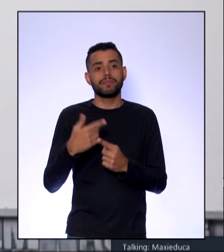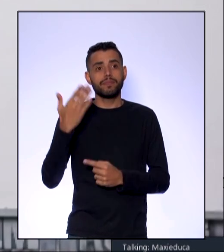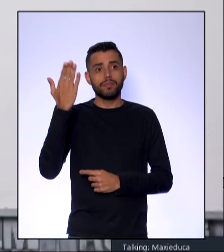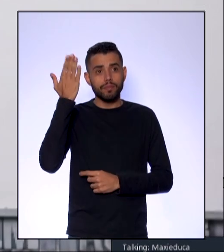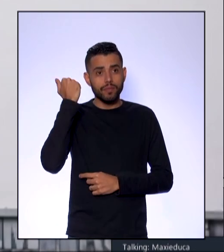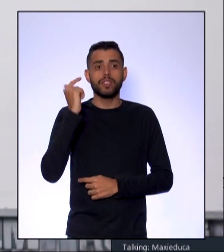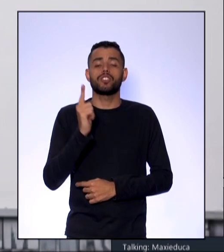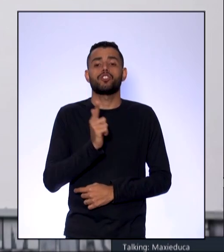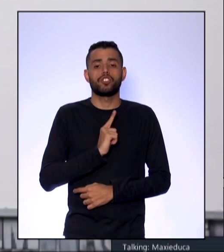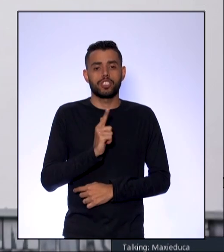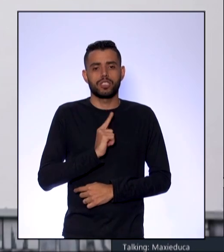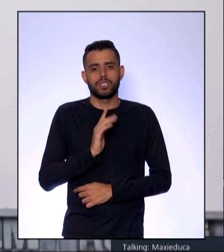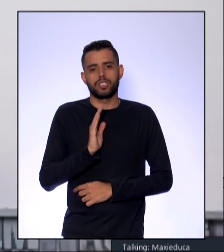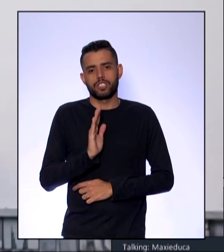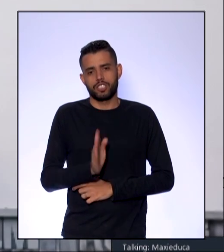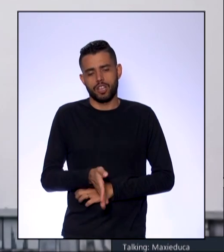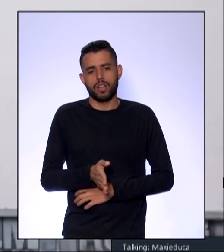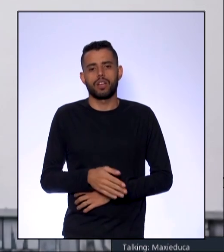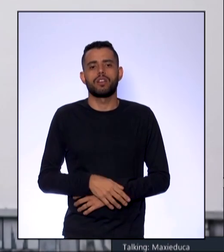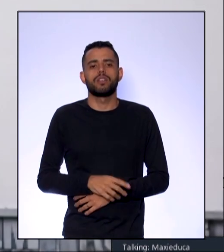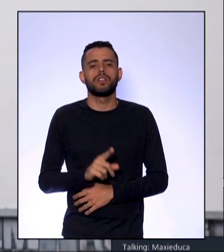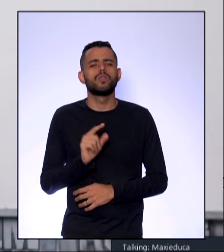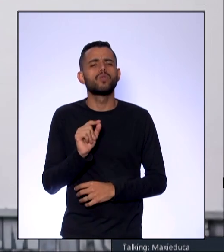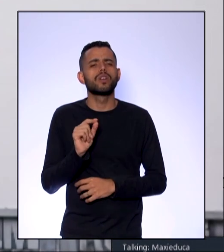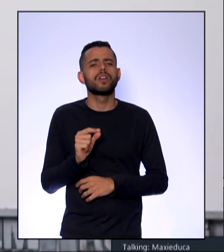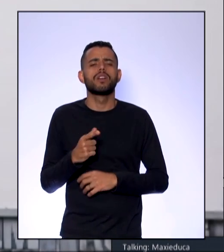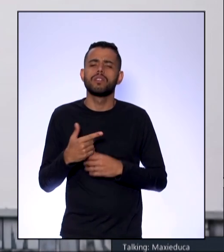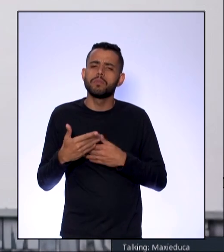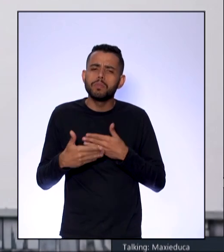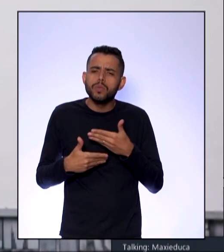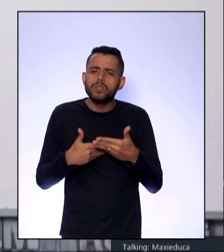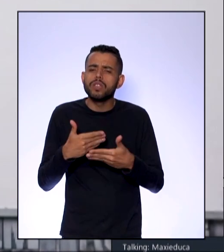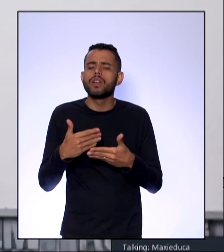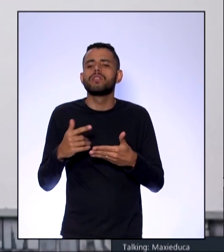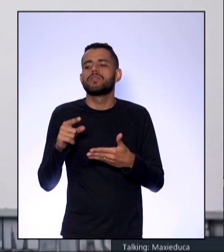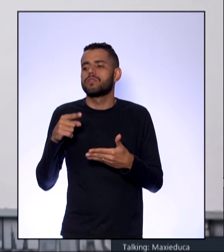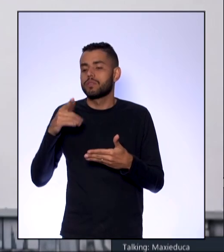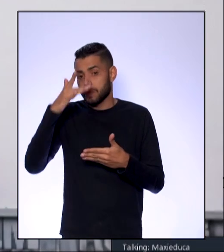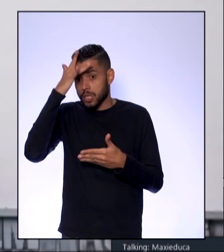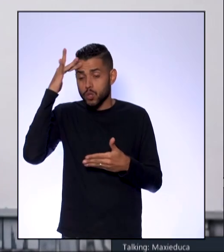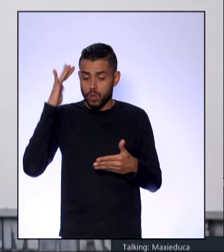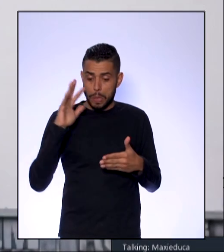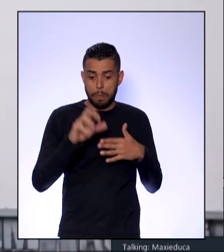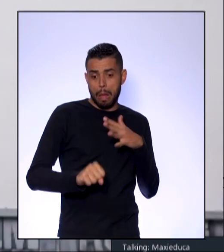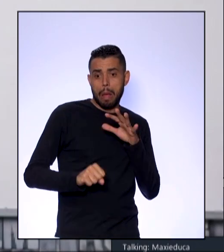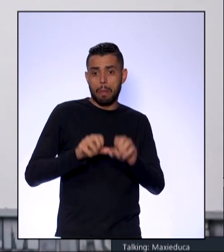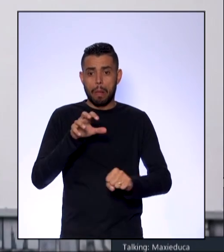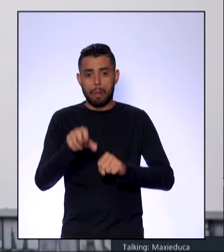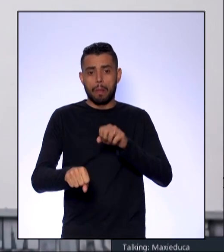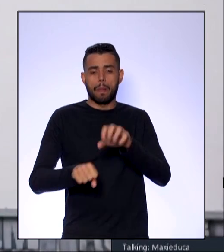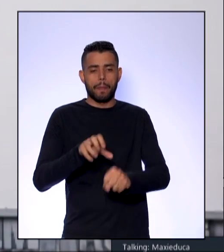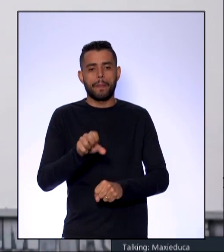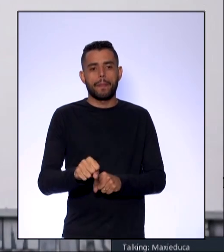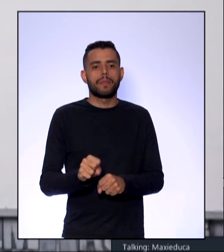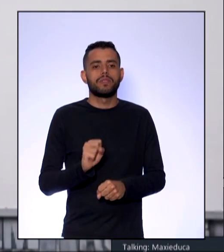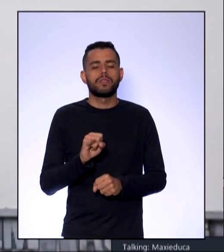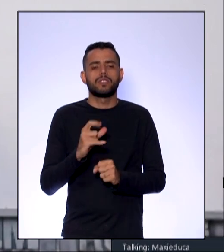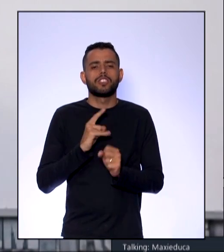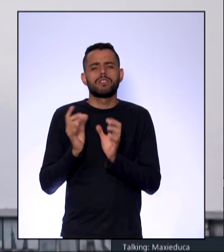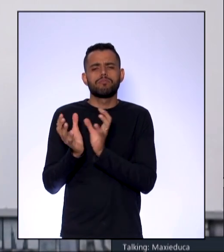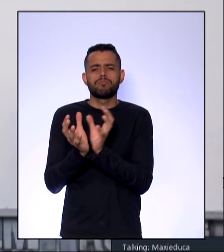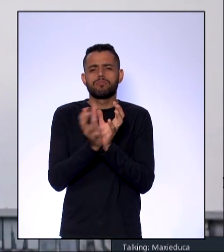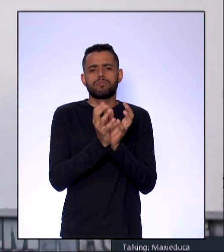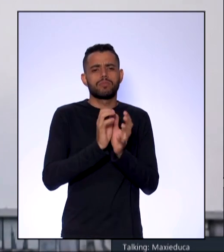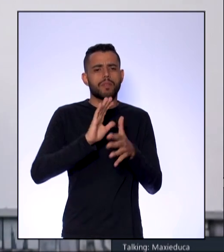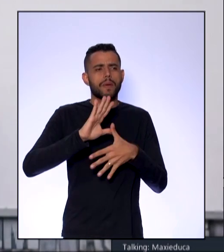então, o quê? O processo de ocupação. Se haviam tribos na América, eu